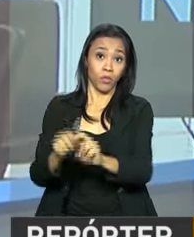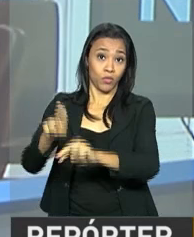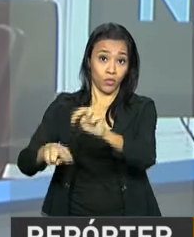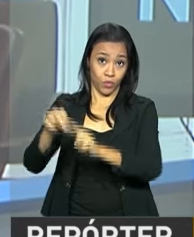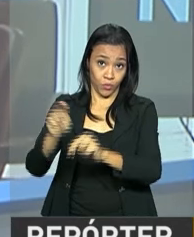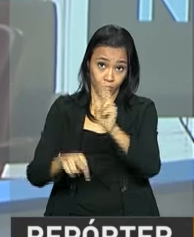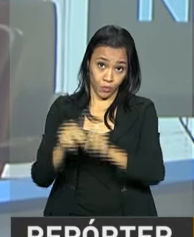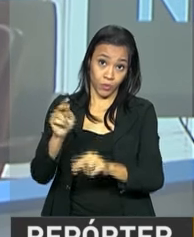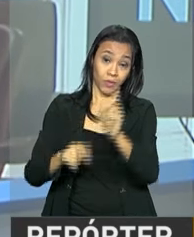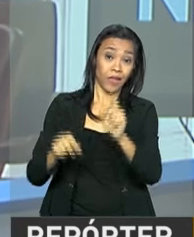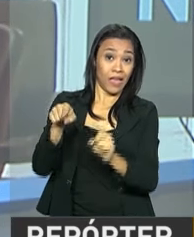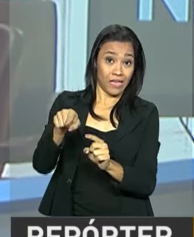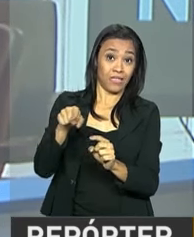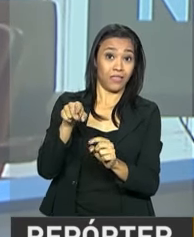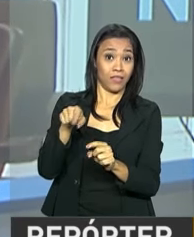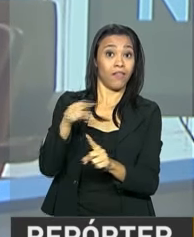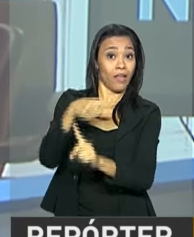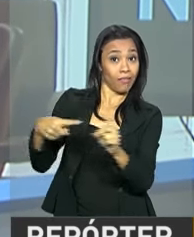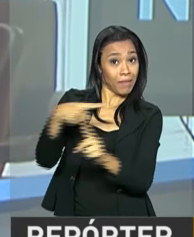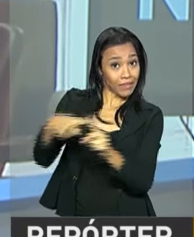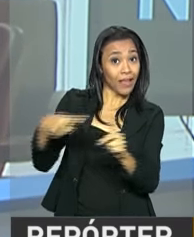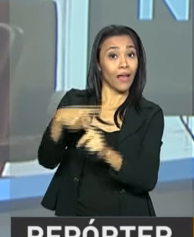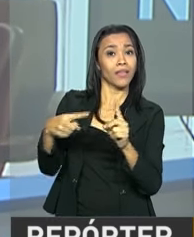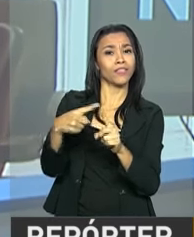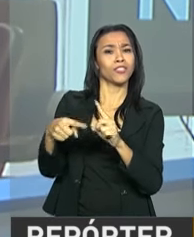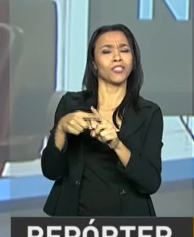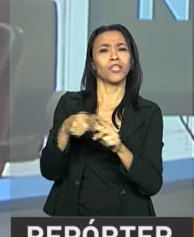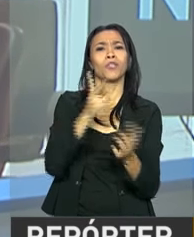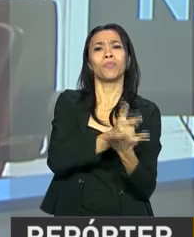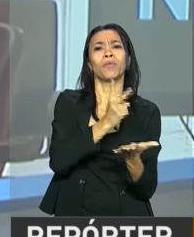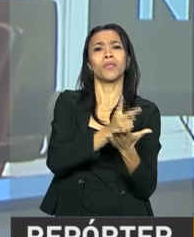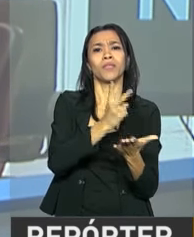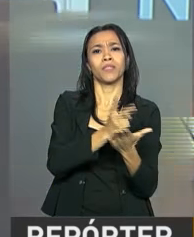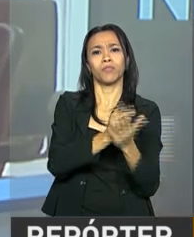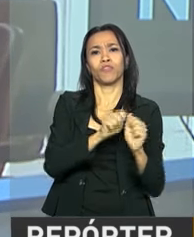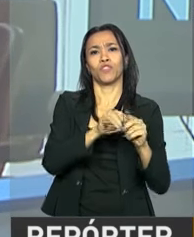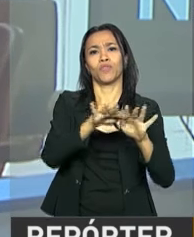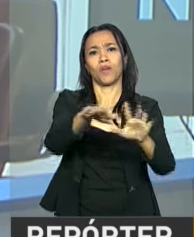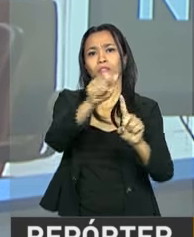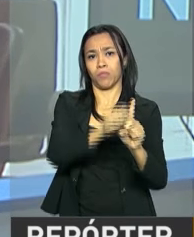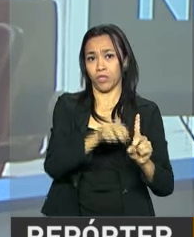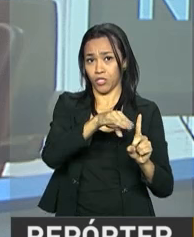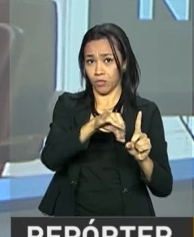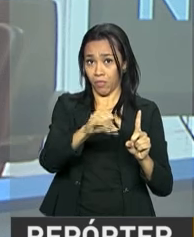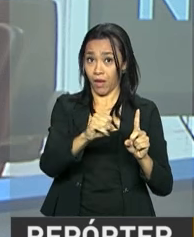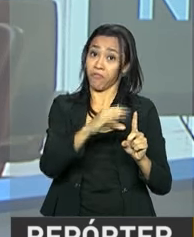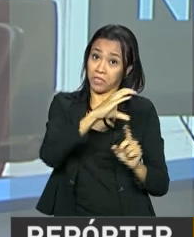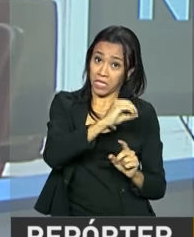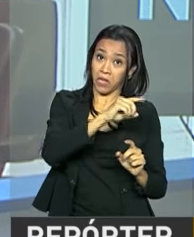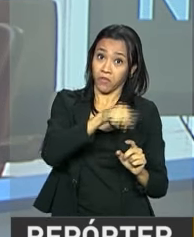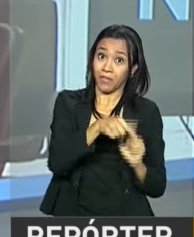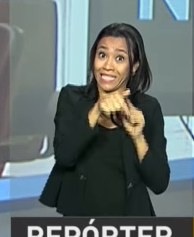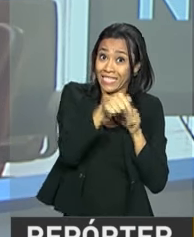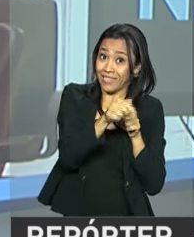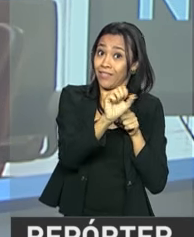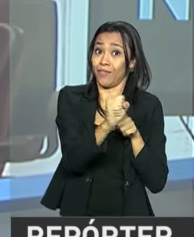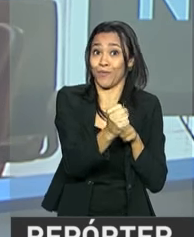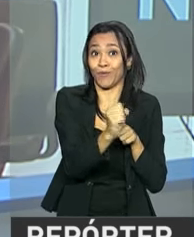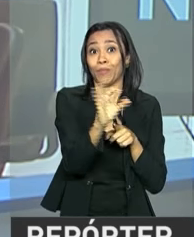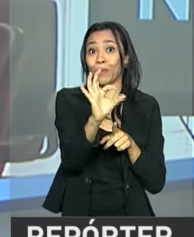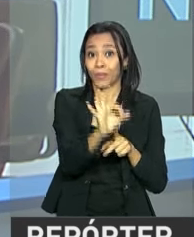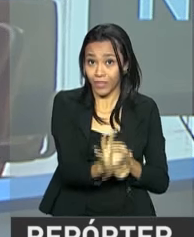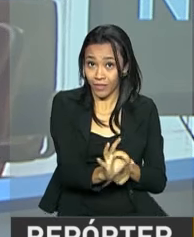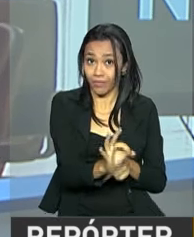junho. A taxa é menos da metade registrada em maio, que foi de 0,78%. Com